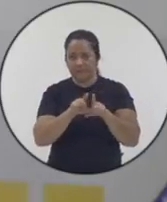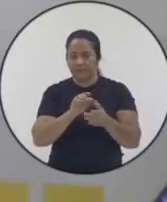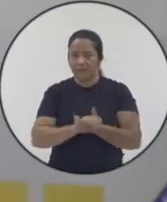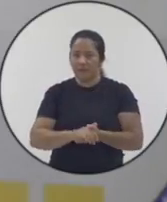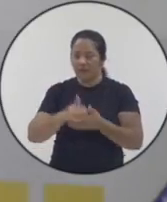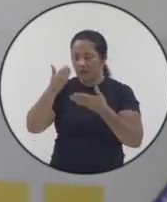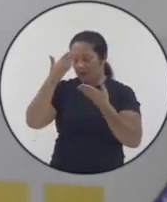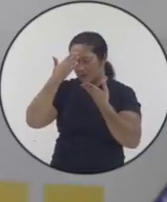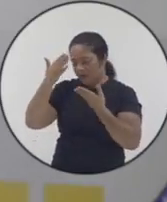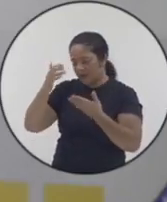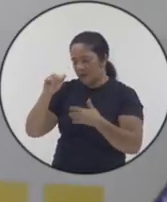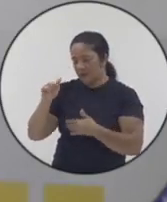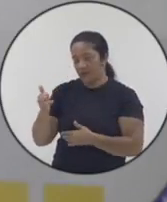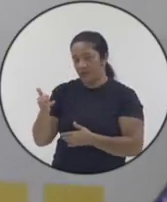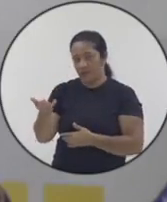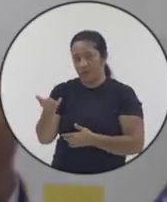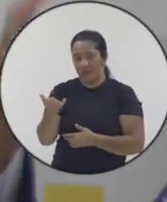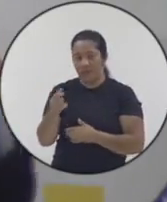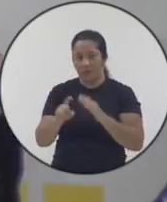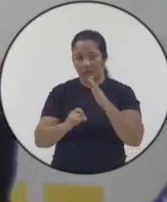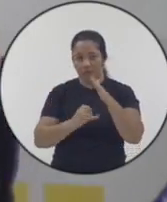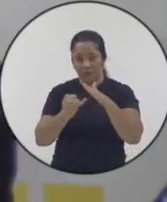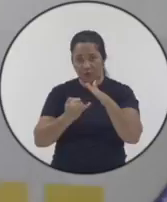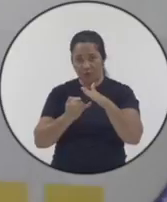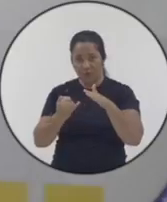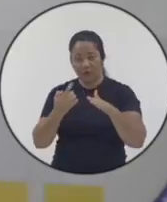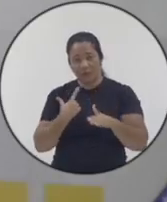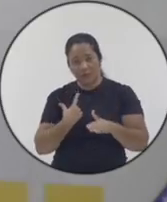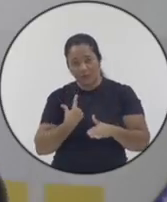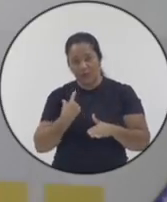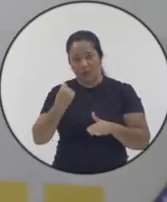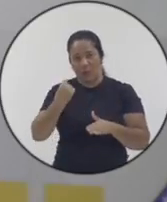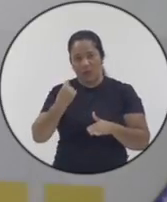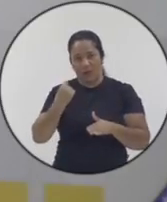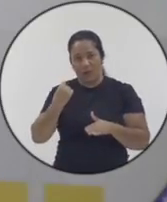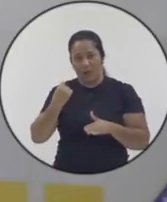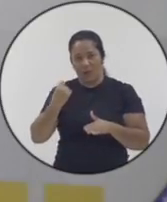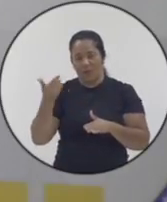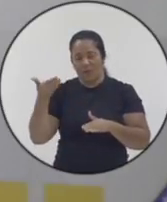Agradeço a oportunidade pelo meu instituto, que me indicou para estar aqui hoje, né?